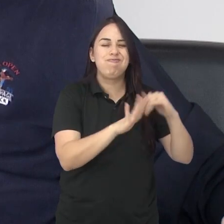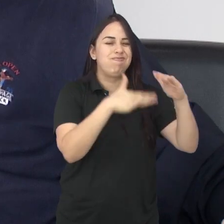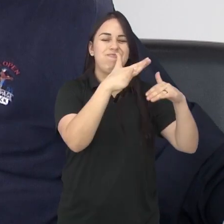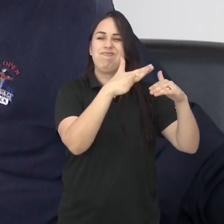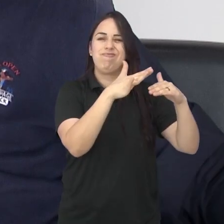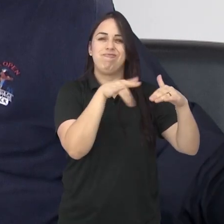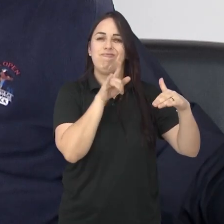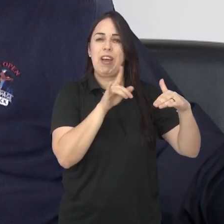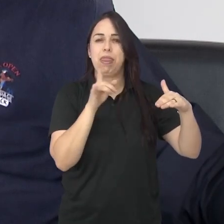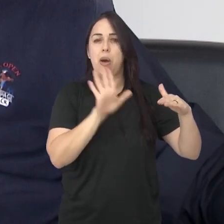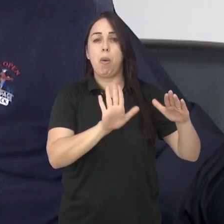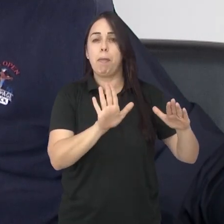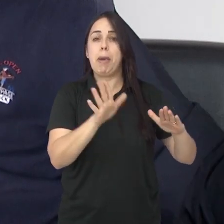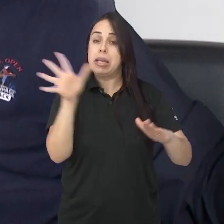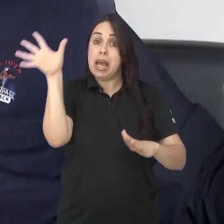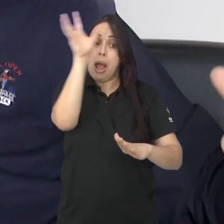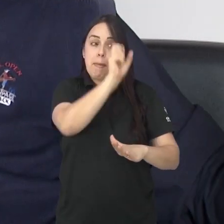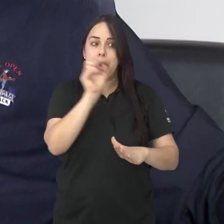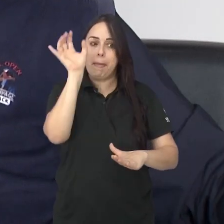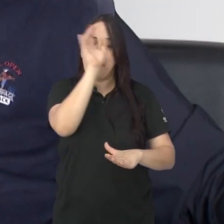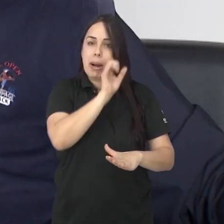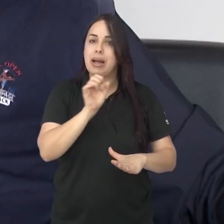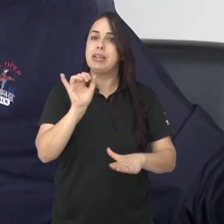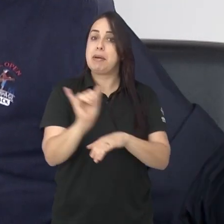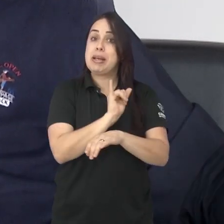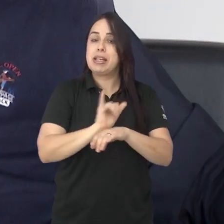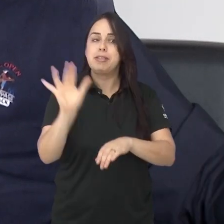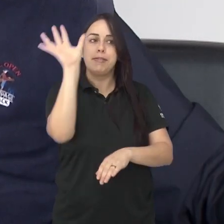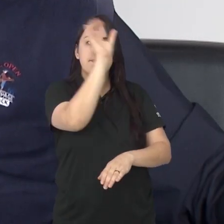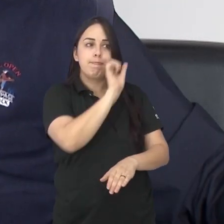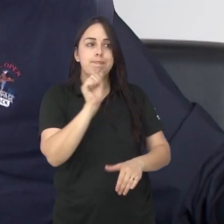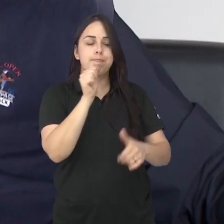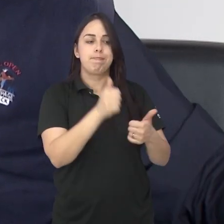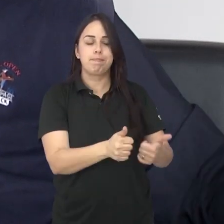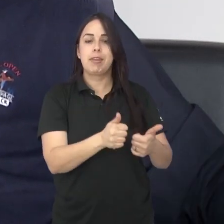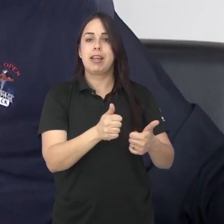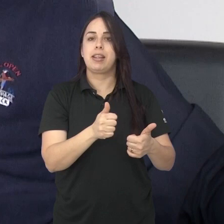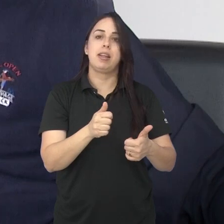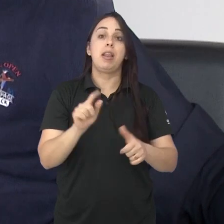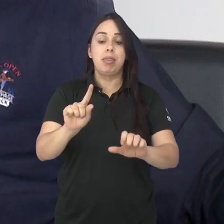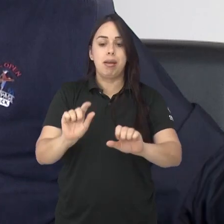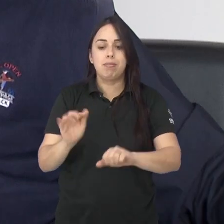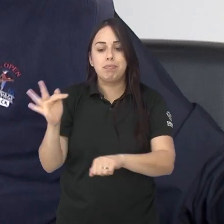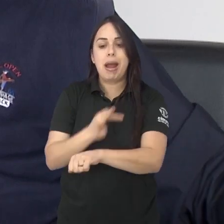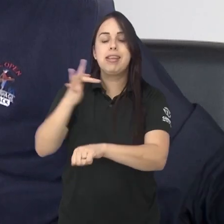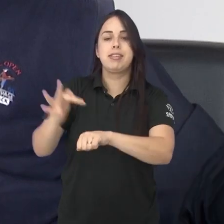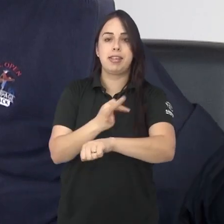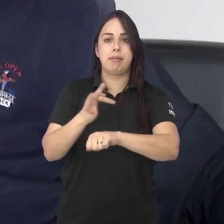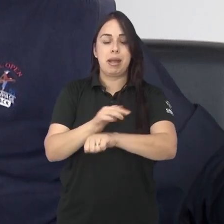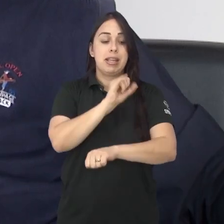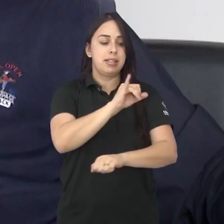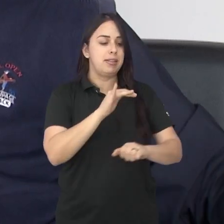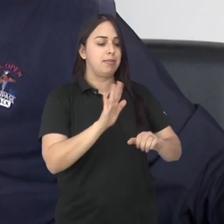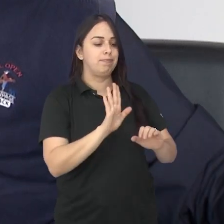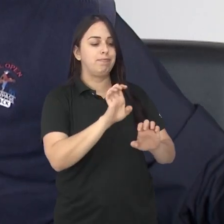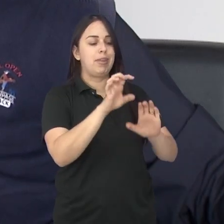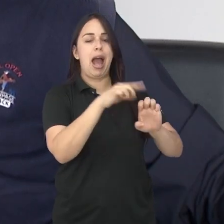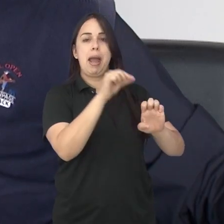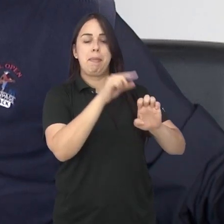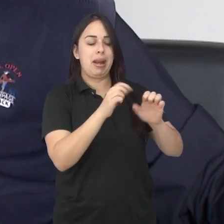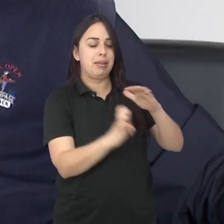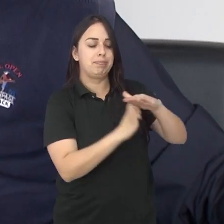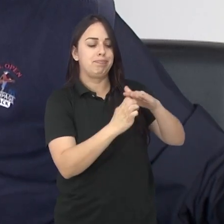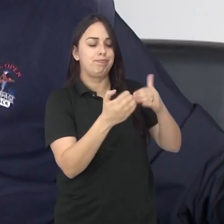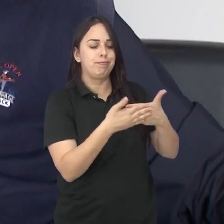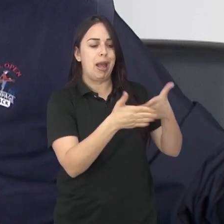a aprendizagem para uma segunda tentativa é muito valiosa, que as pessoas não desistam se num primeiro empreendimento